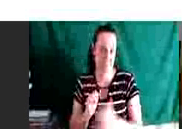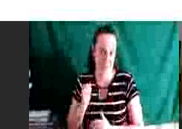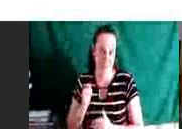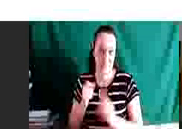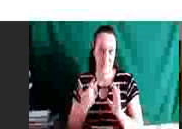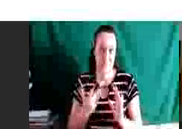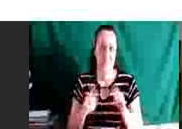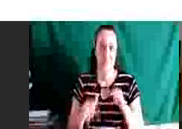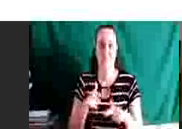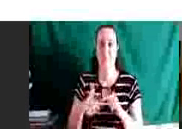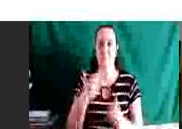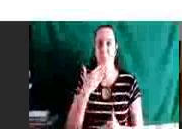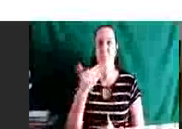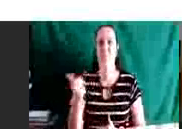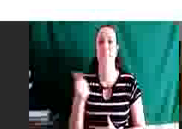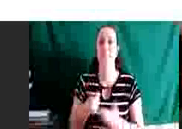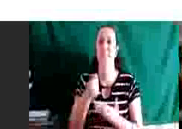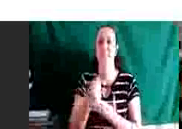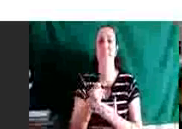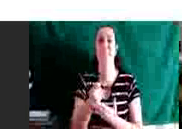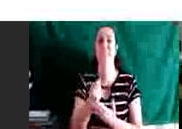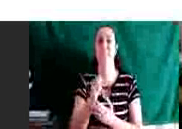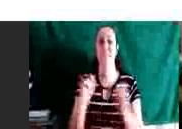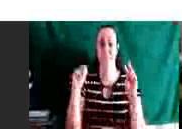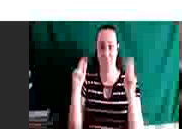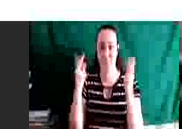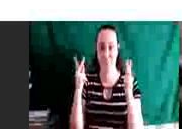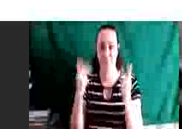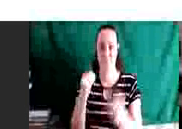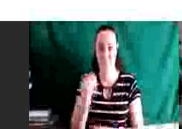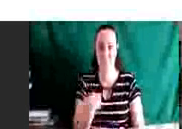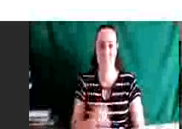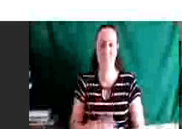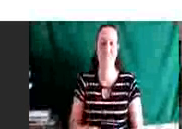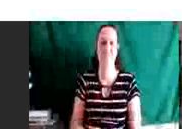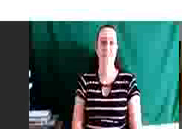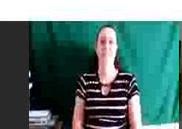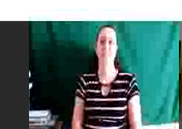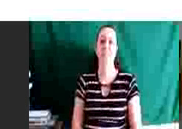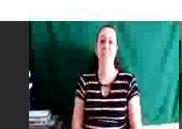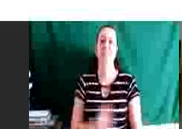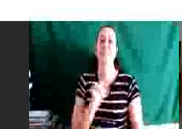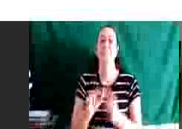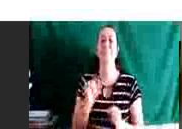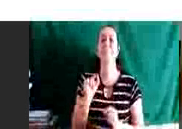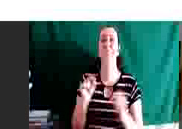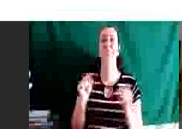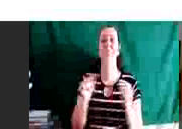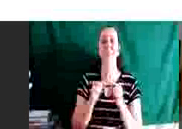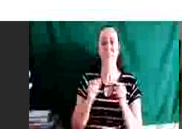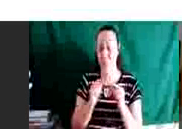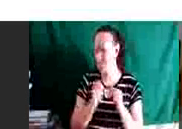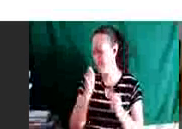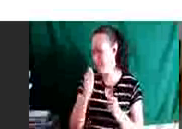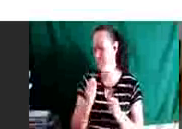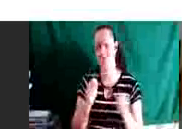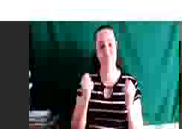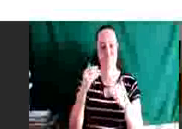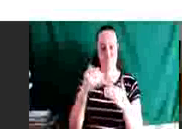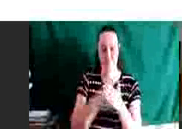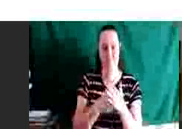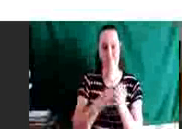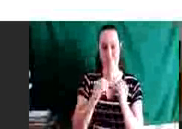É um programa que geralmente é gratuito e que está com o código disponível para quem quiser